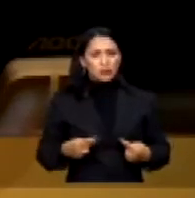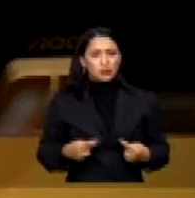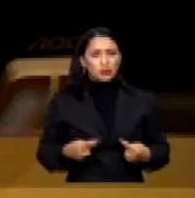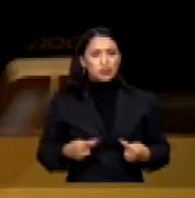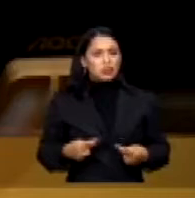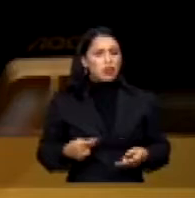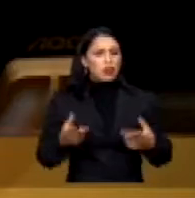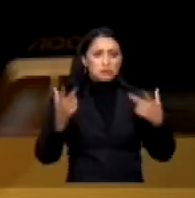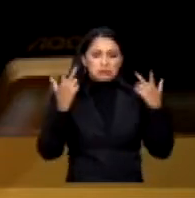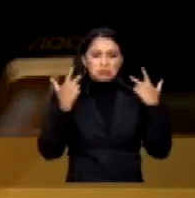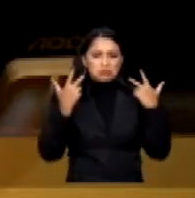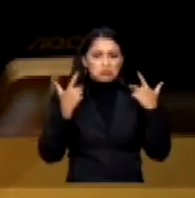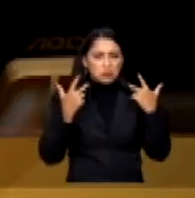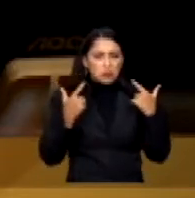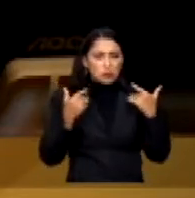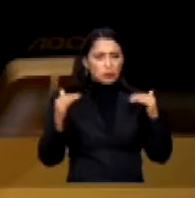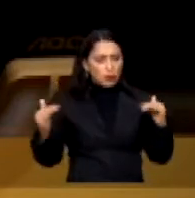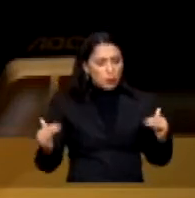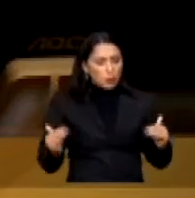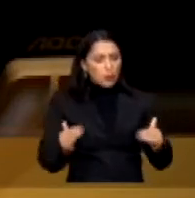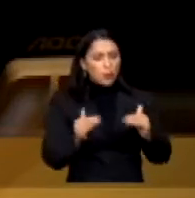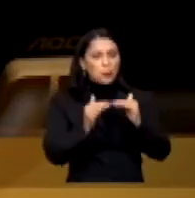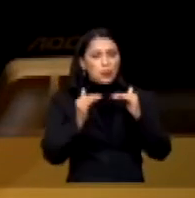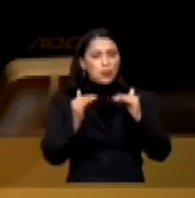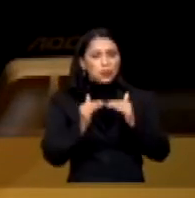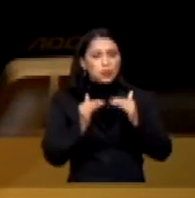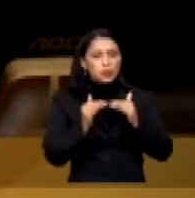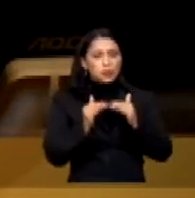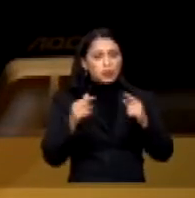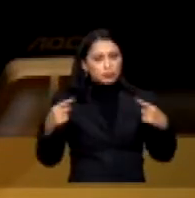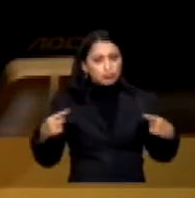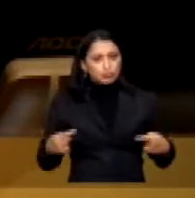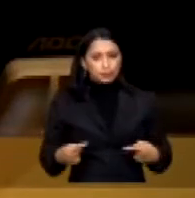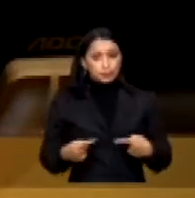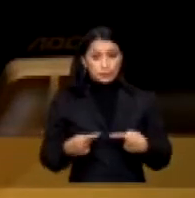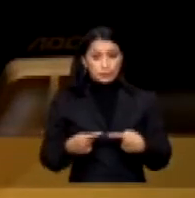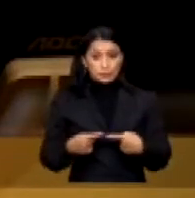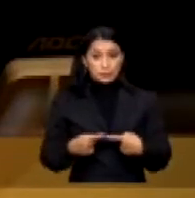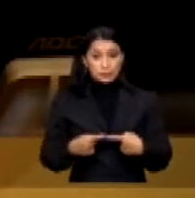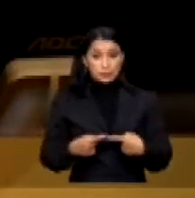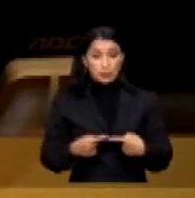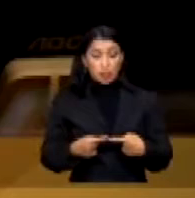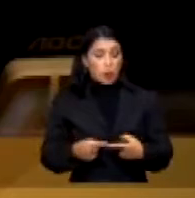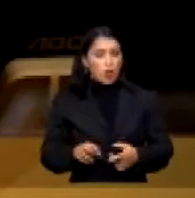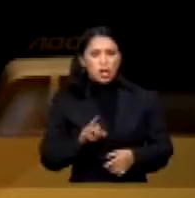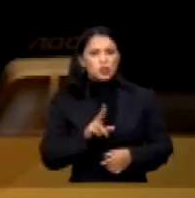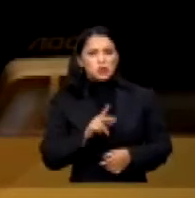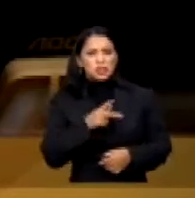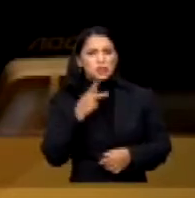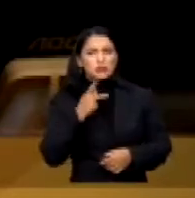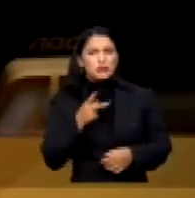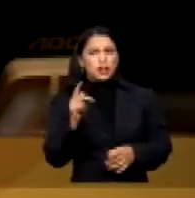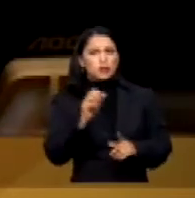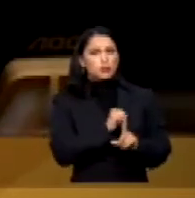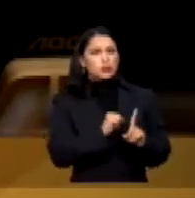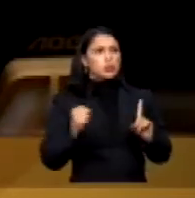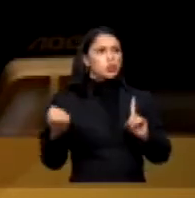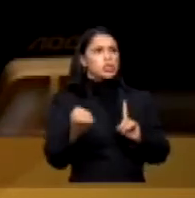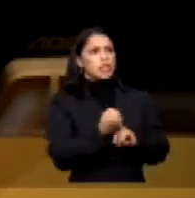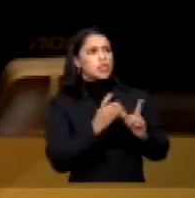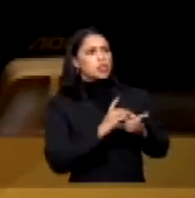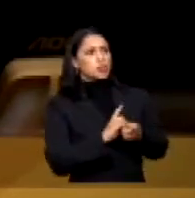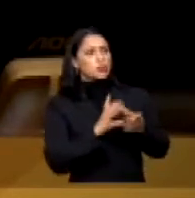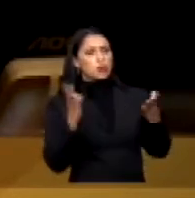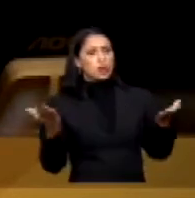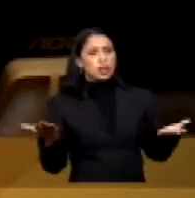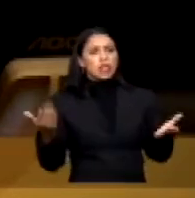absolutamente regular e proporcional e adequada. Então, não estamos falando em uma sociedade